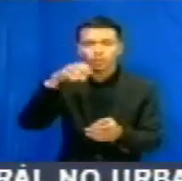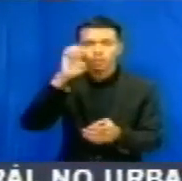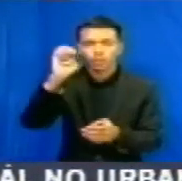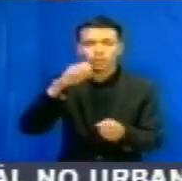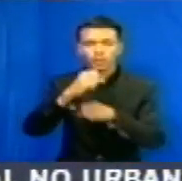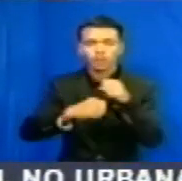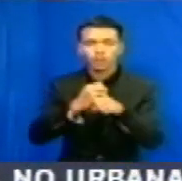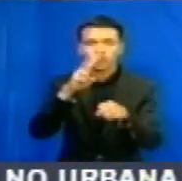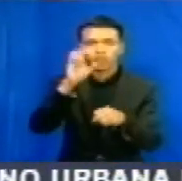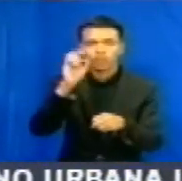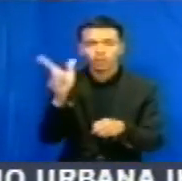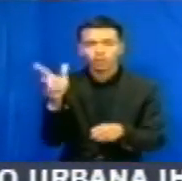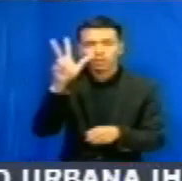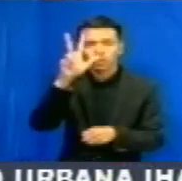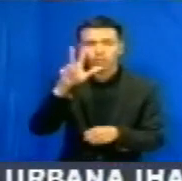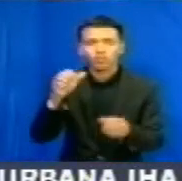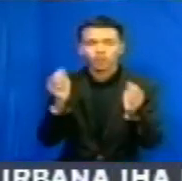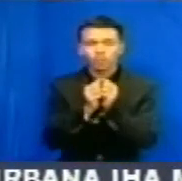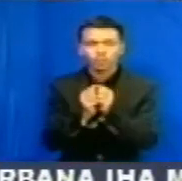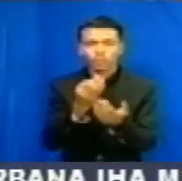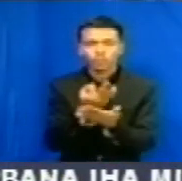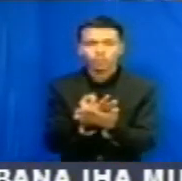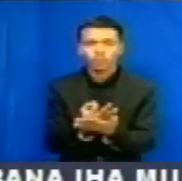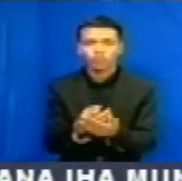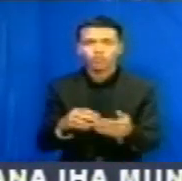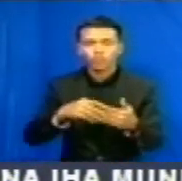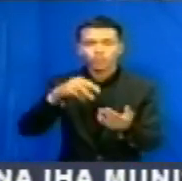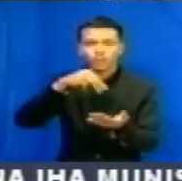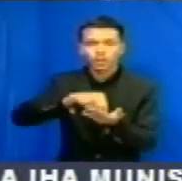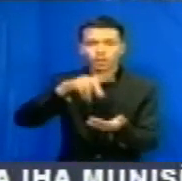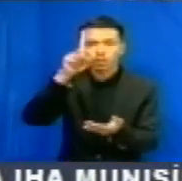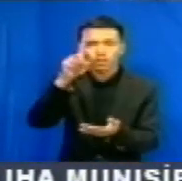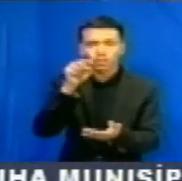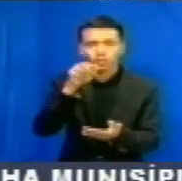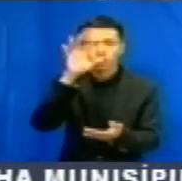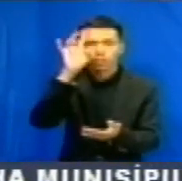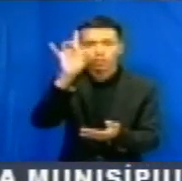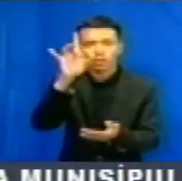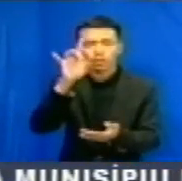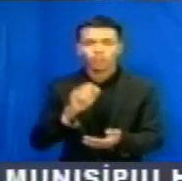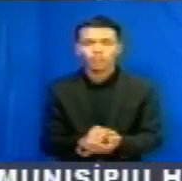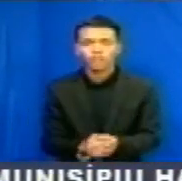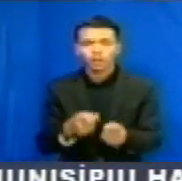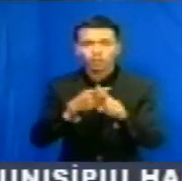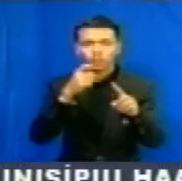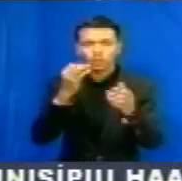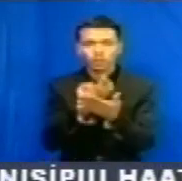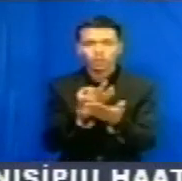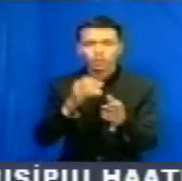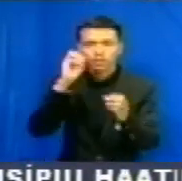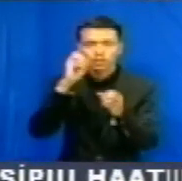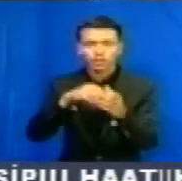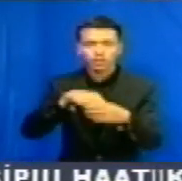Tinan Rihun Rua Ruanulo Recintolo o montante dólar americano bilhão ida ponto alo. O simontante né, excluiu